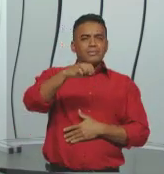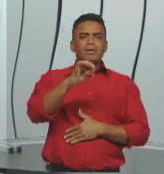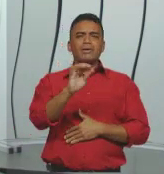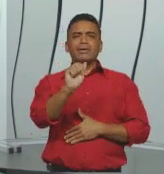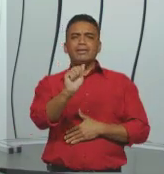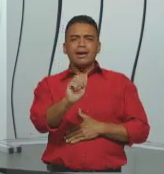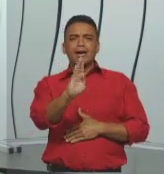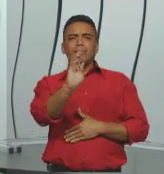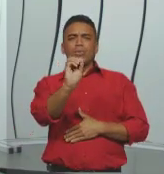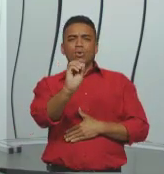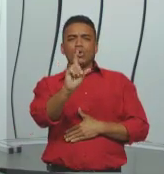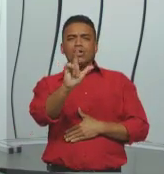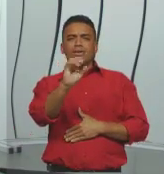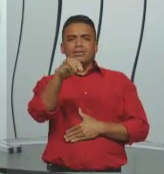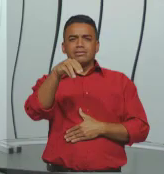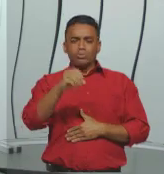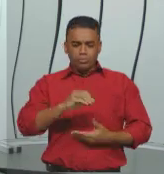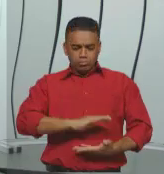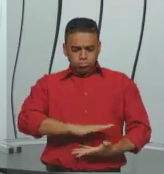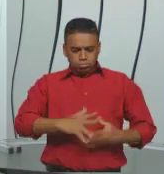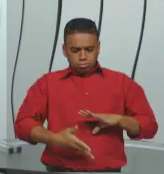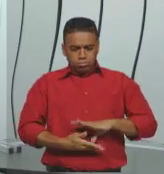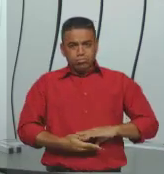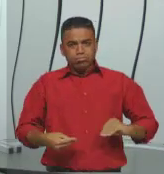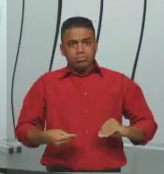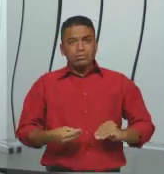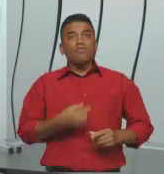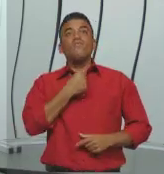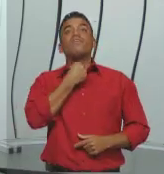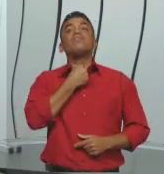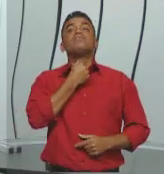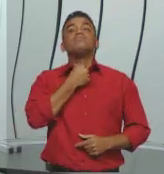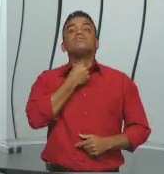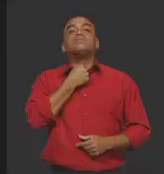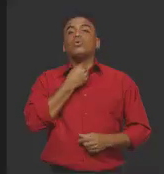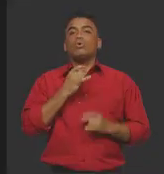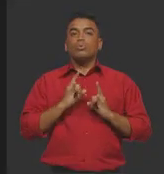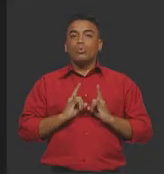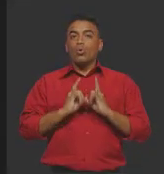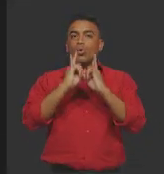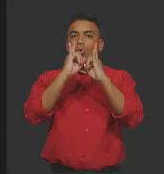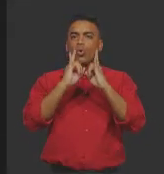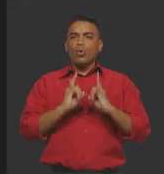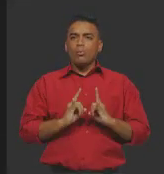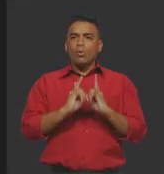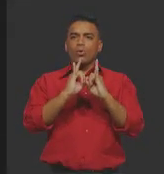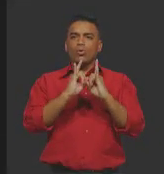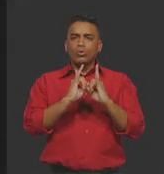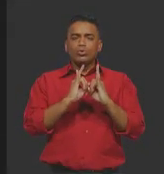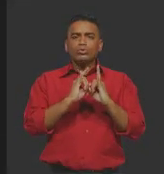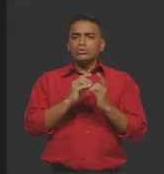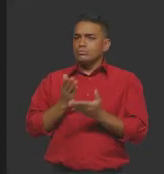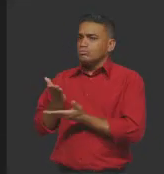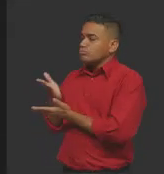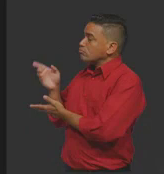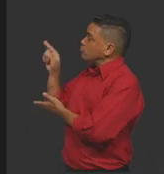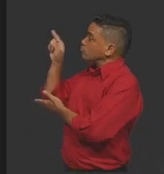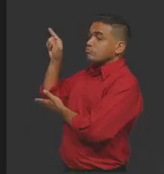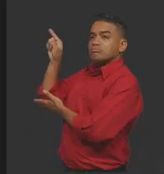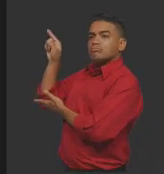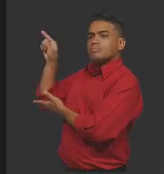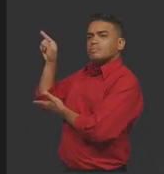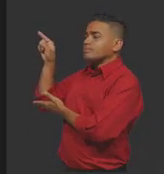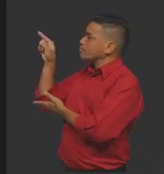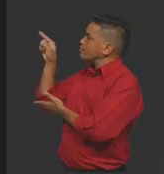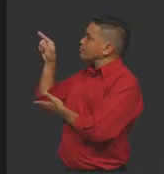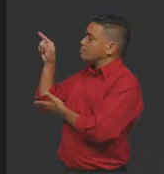alguns hormônios da glândula tireoide. Temos esses hormônios aqui: tiroxina, também